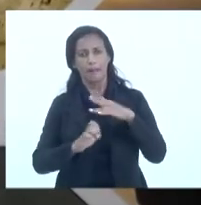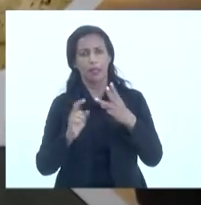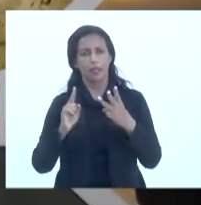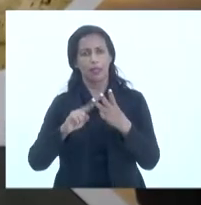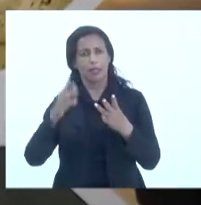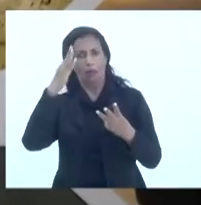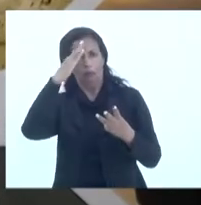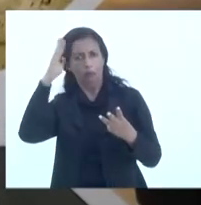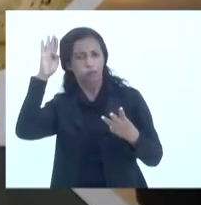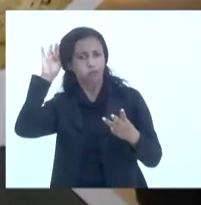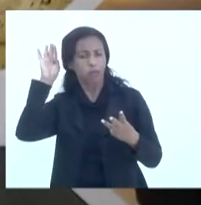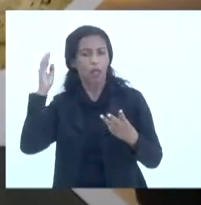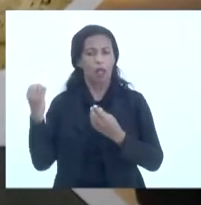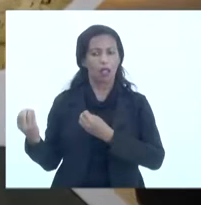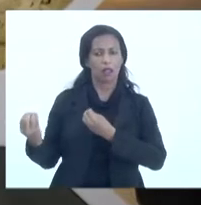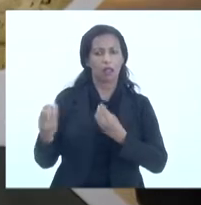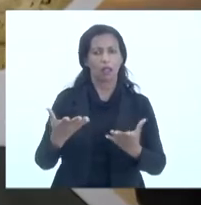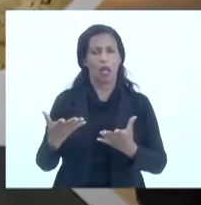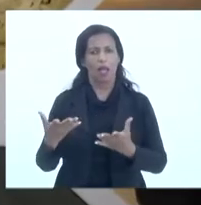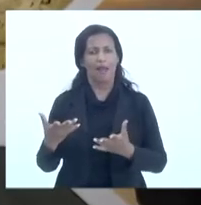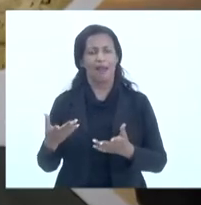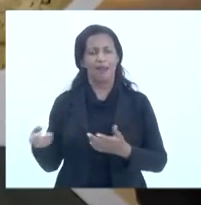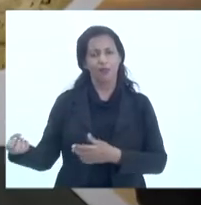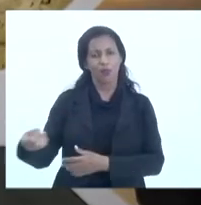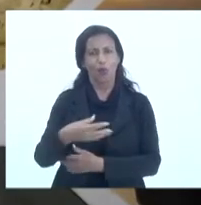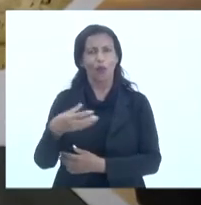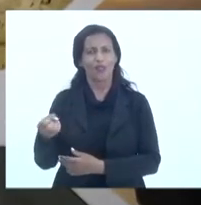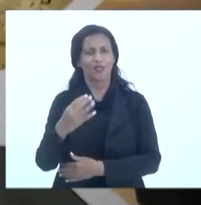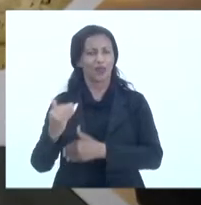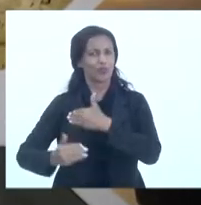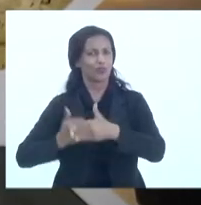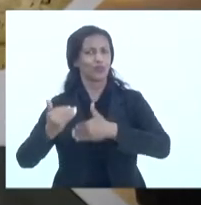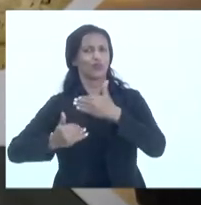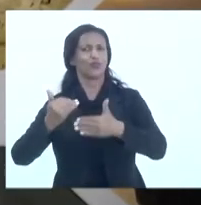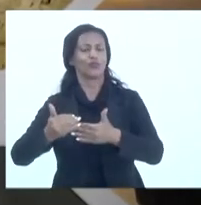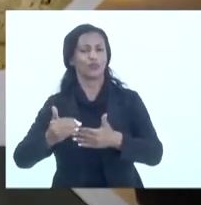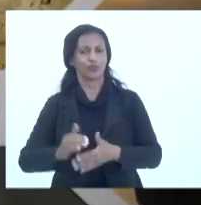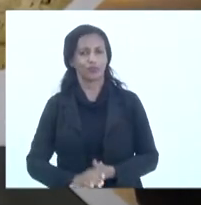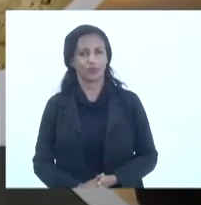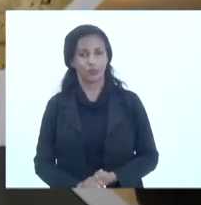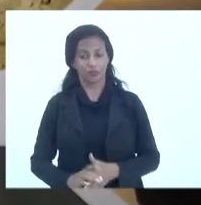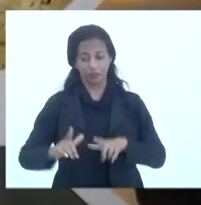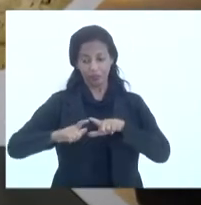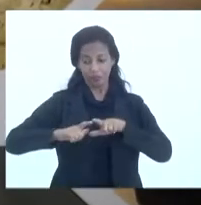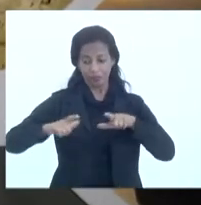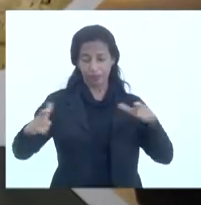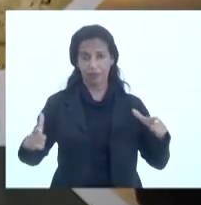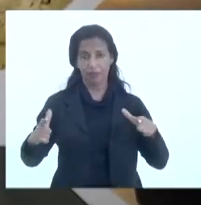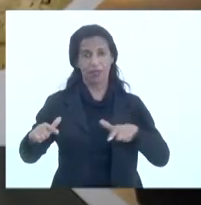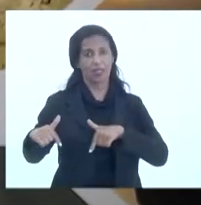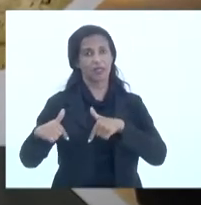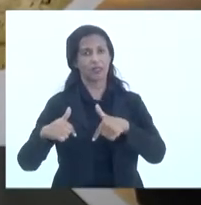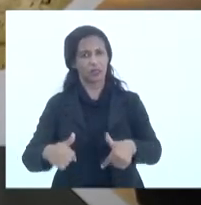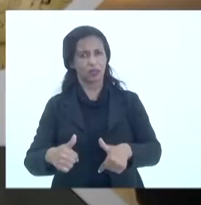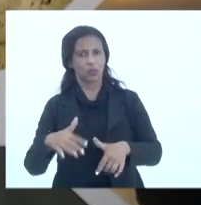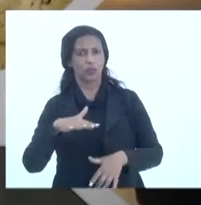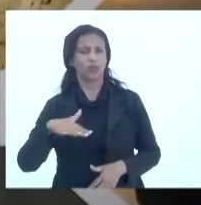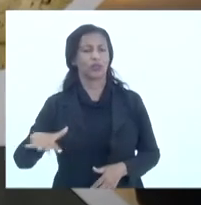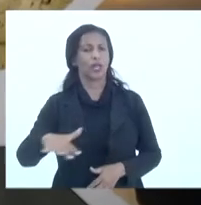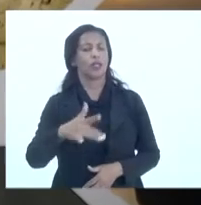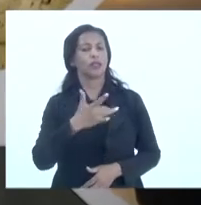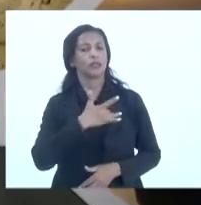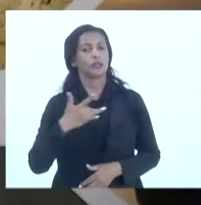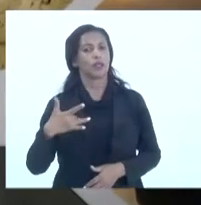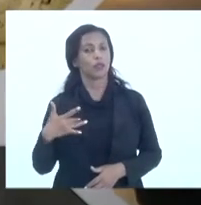academia proporcionam inovação e desenvolvimento. A ampliação das ações na área de